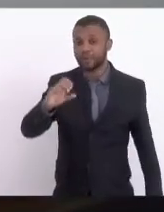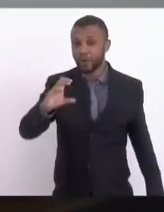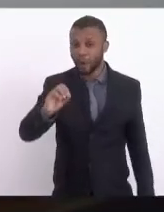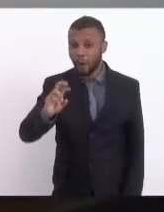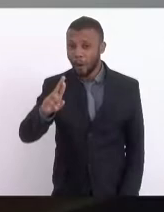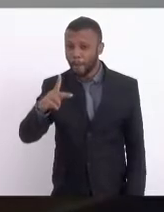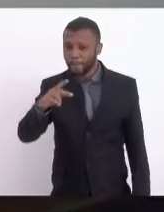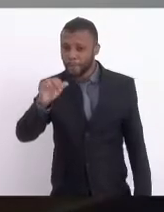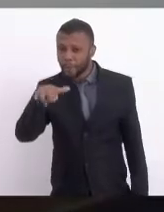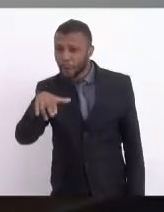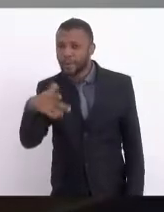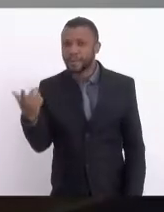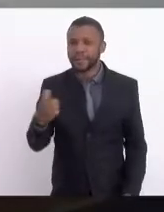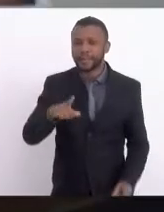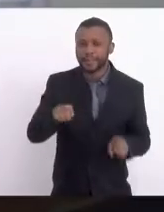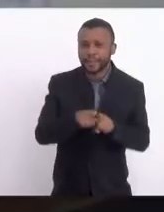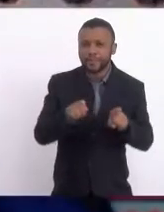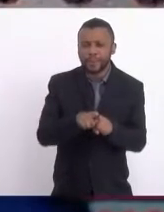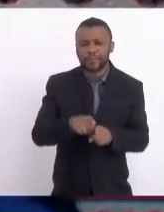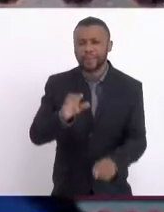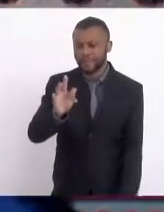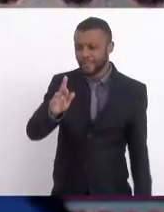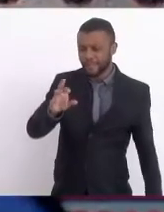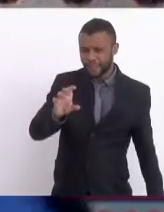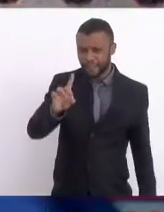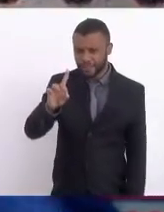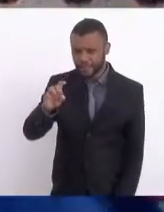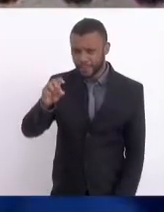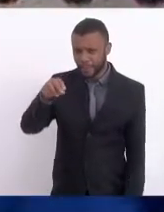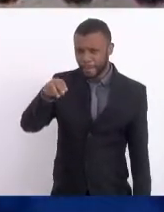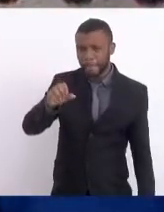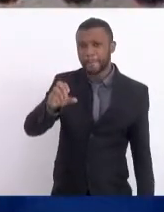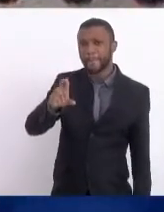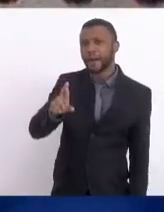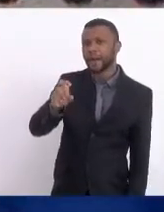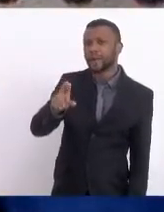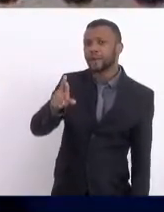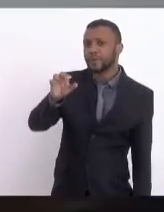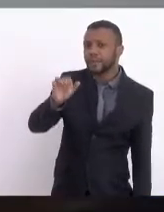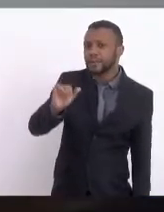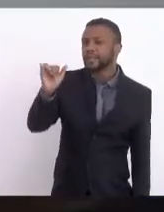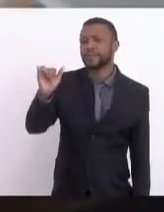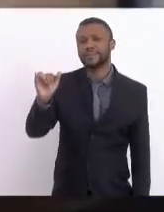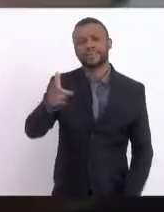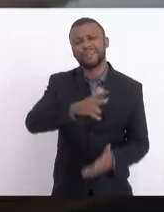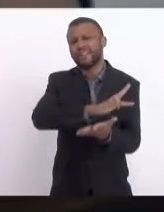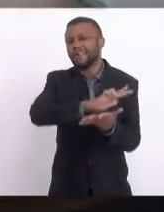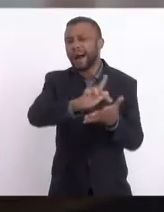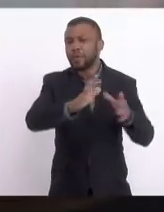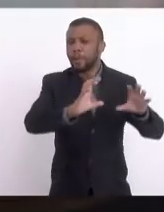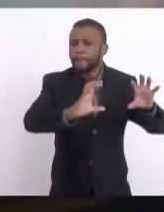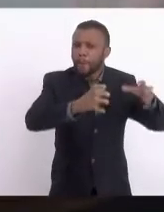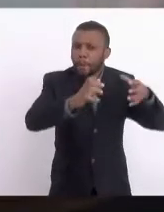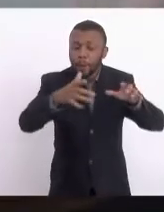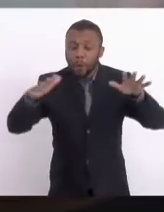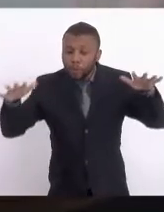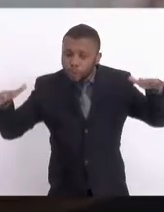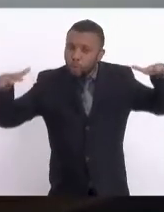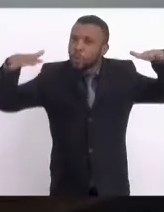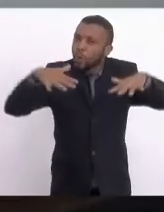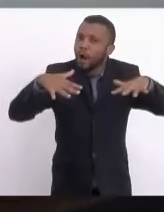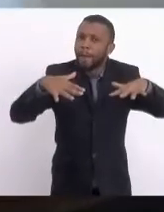além do Fred Mercury com a Queen. Pois, Fred Mercury foi emblemático. Al Jarro, enfim, grandes nomes. Então,